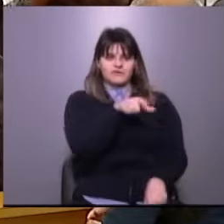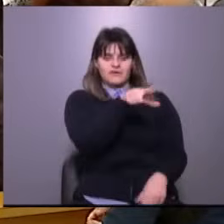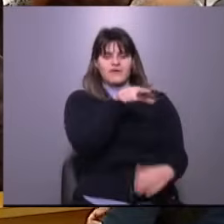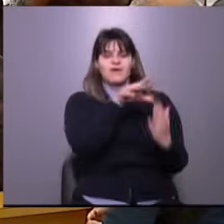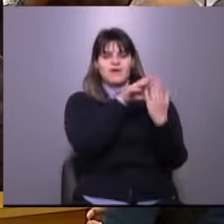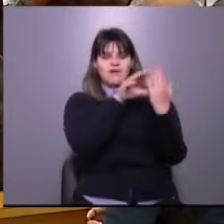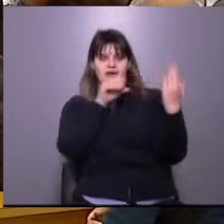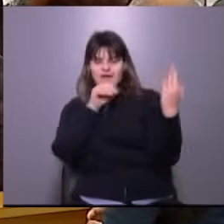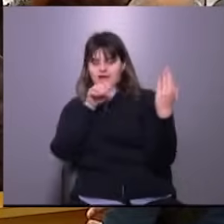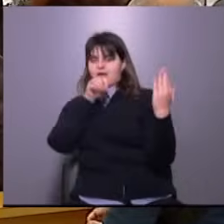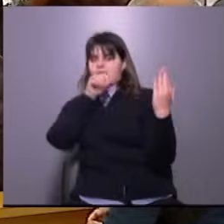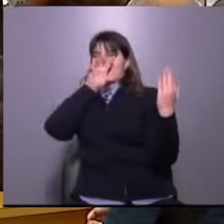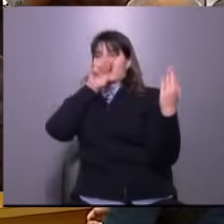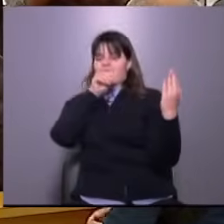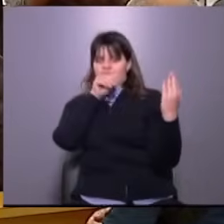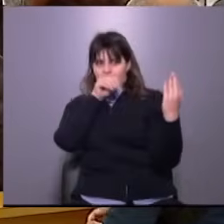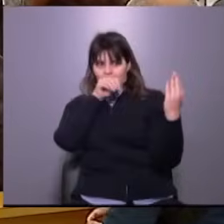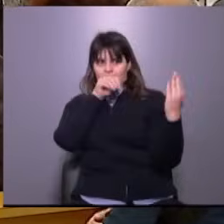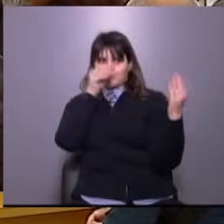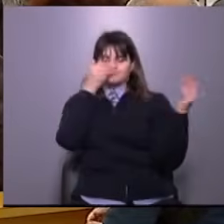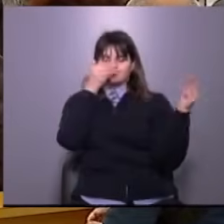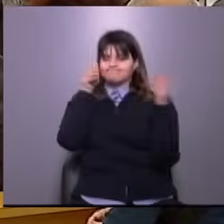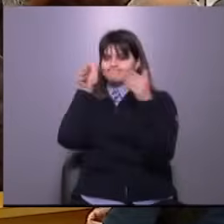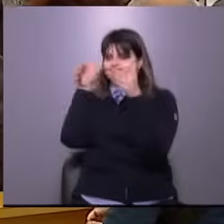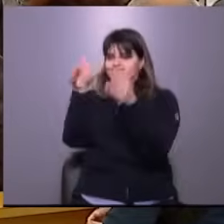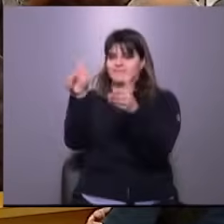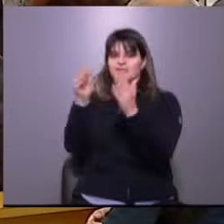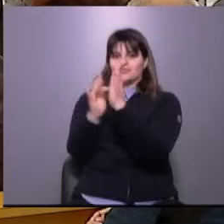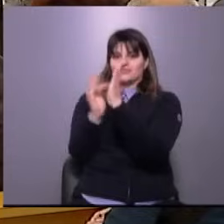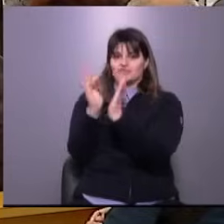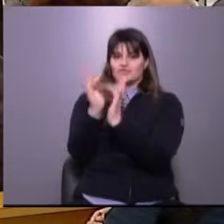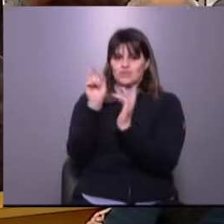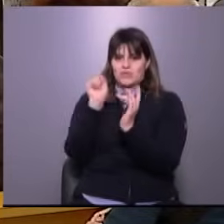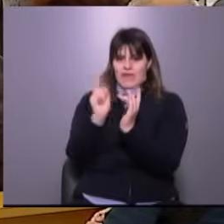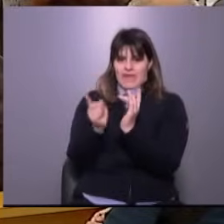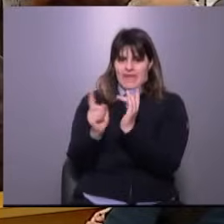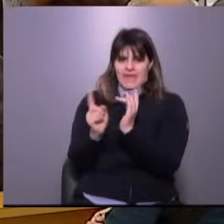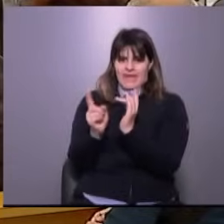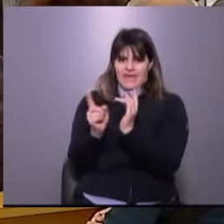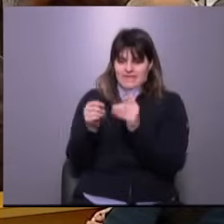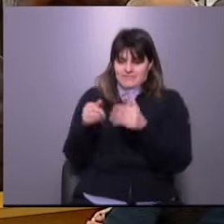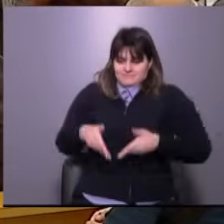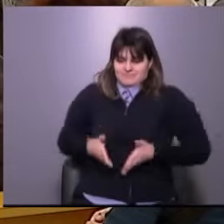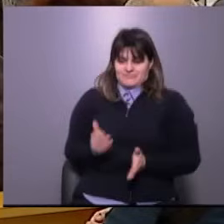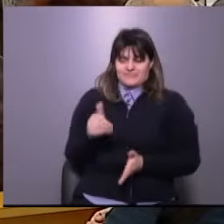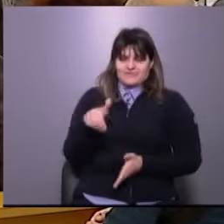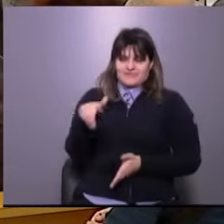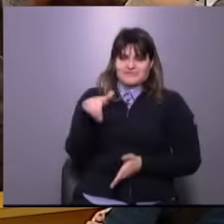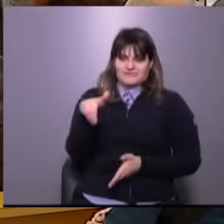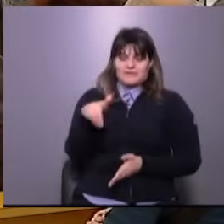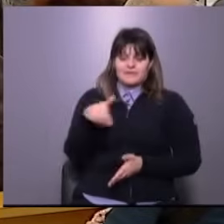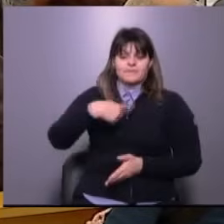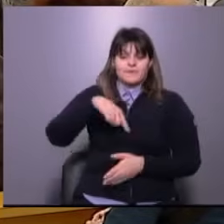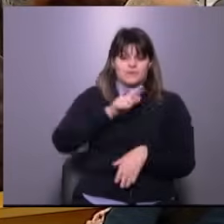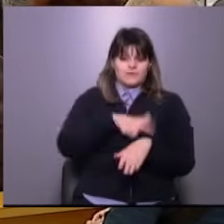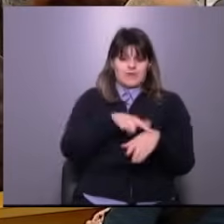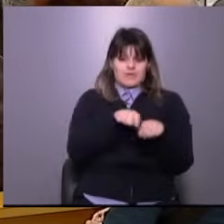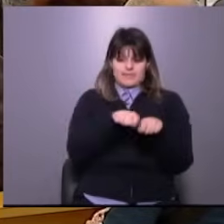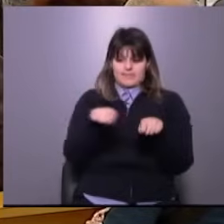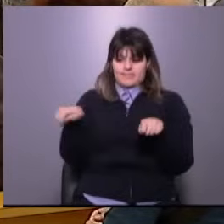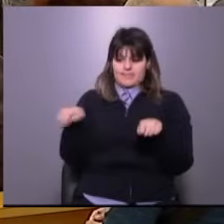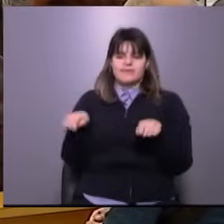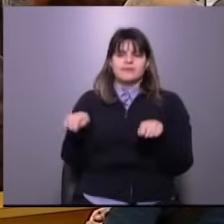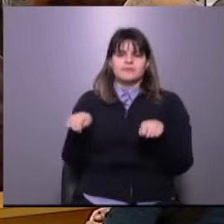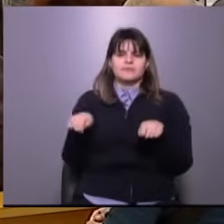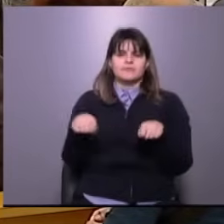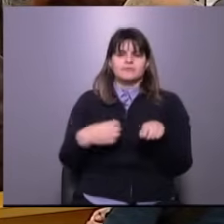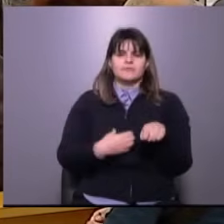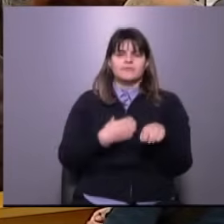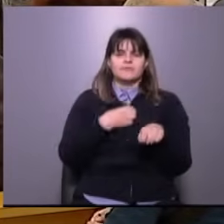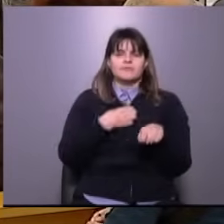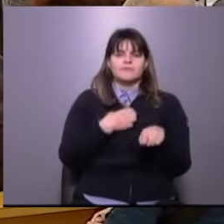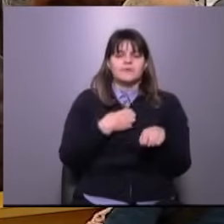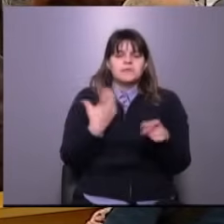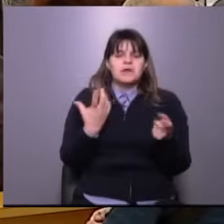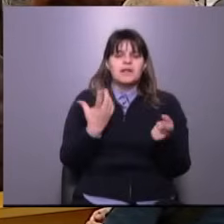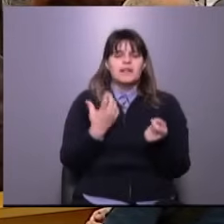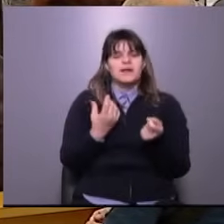Batista apontando para Jesus, conduzindo para Jesus. Vivemos num tempo em